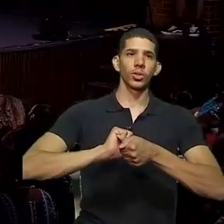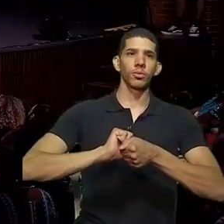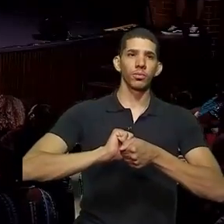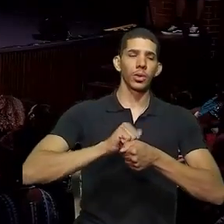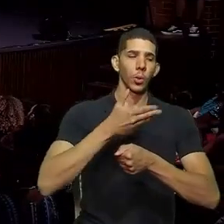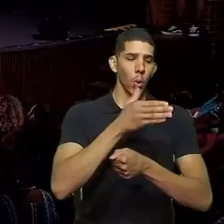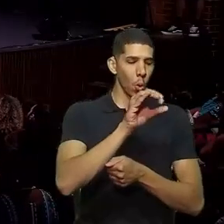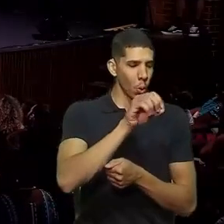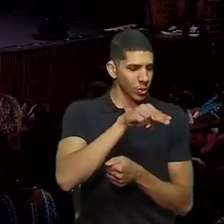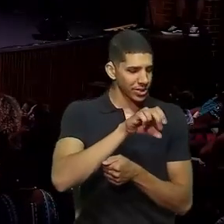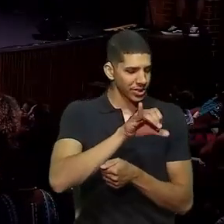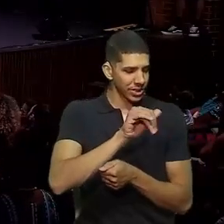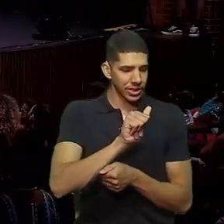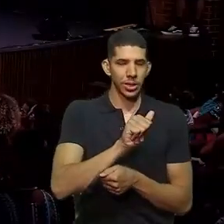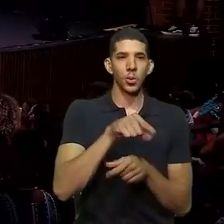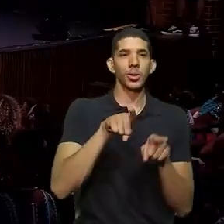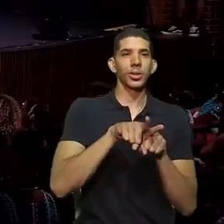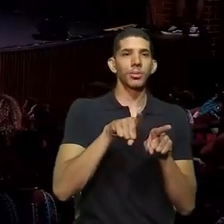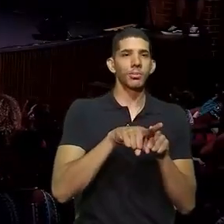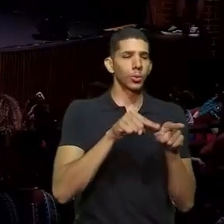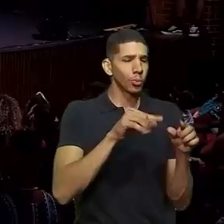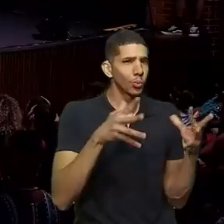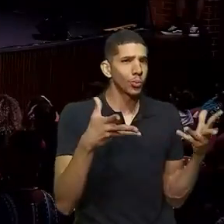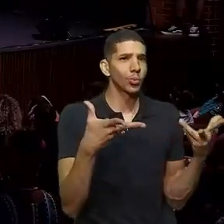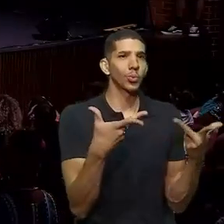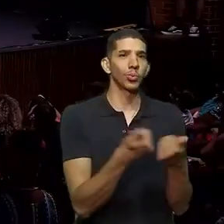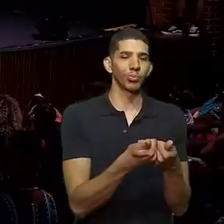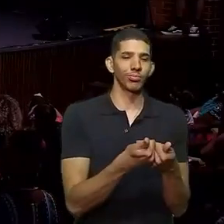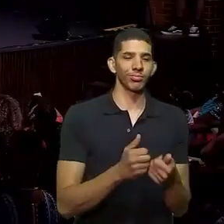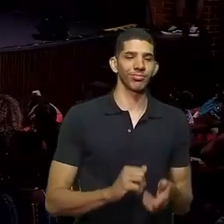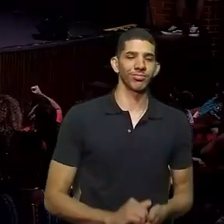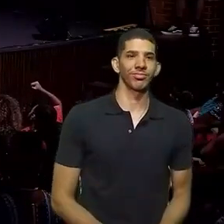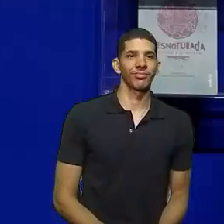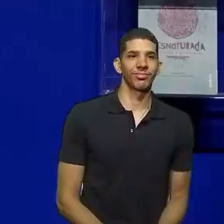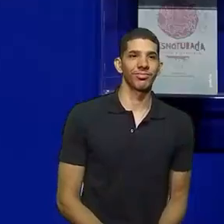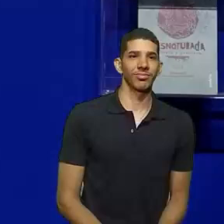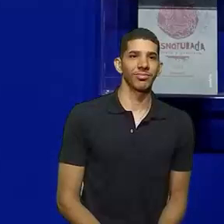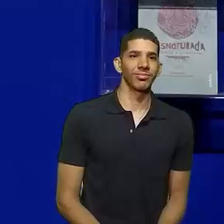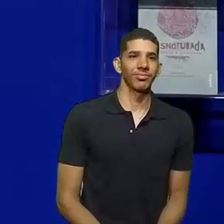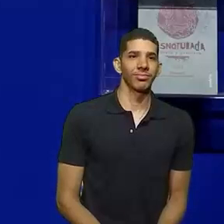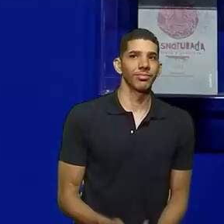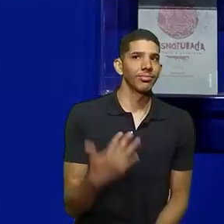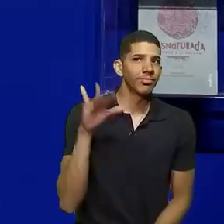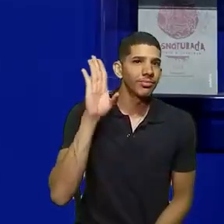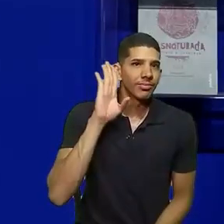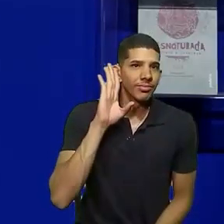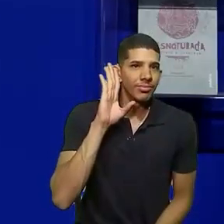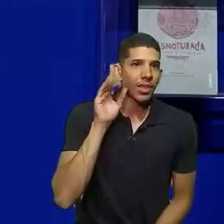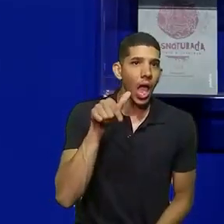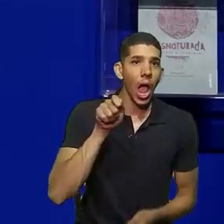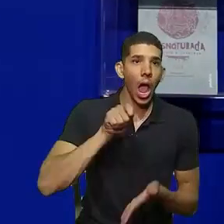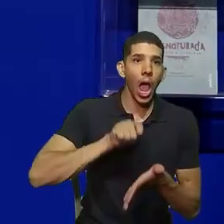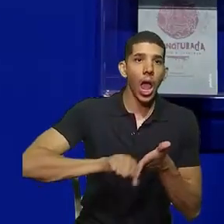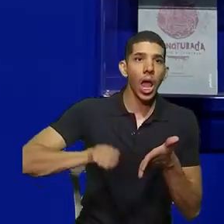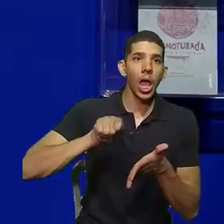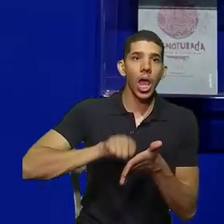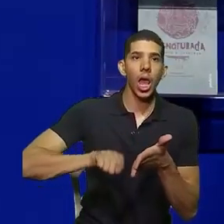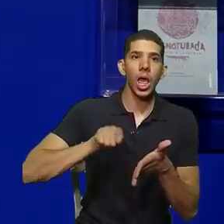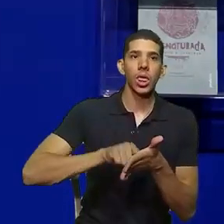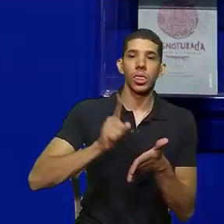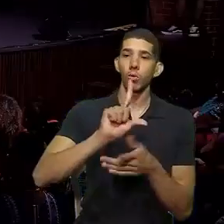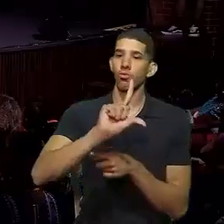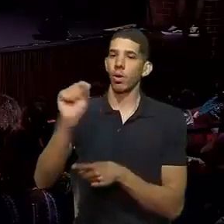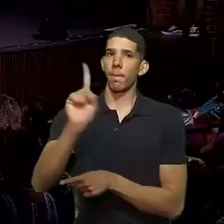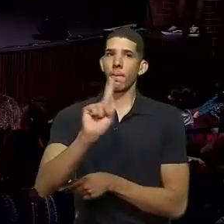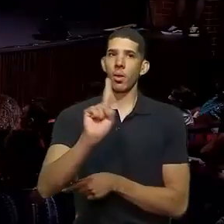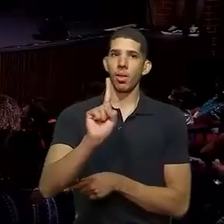fazer por tudo. Agora, né? A Dona Rosinha vai fazer autógrafo agora? Ah, sim. Ah, tem autógrafo. Gente, não saiam daqui sem autógrafo, Dona